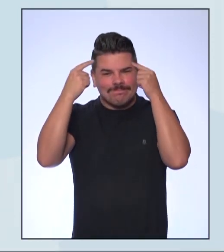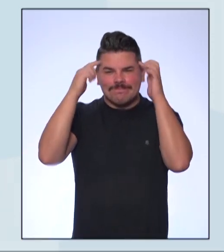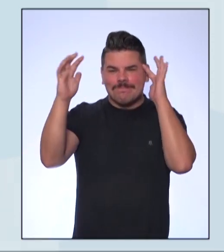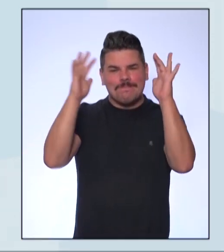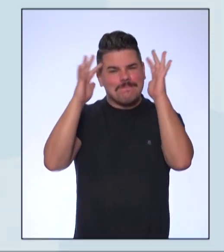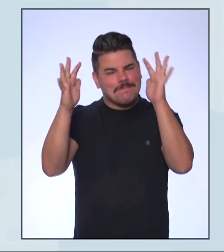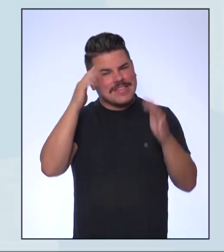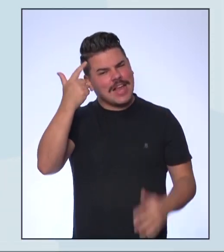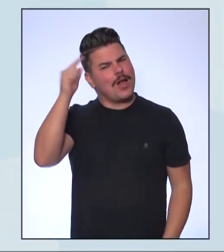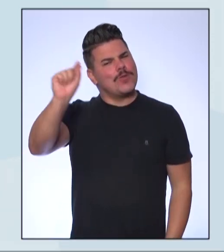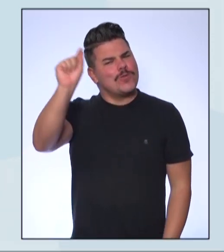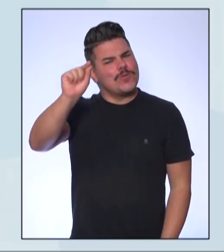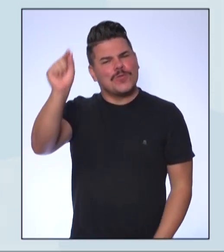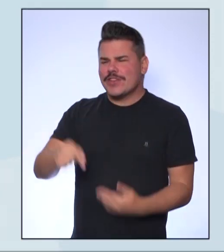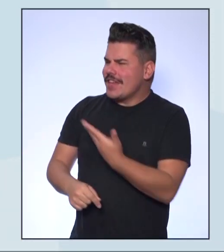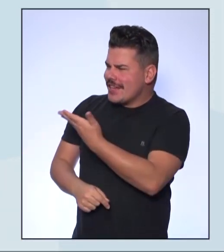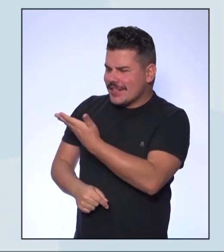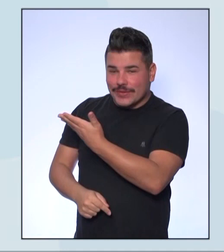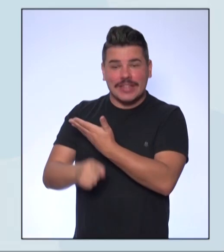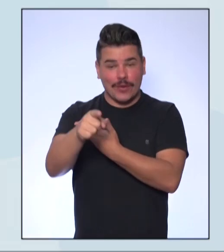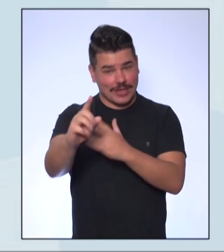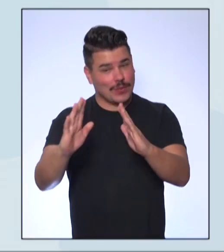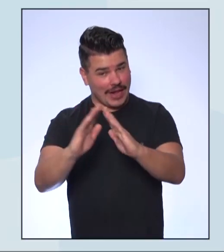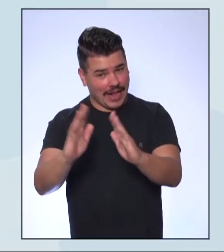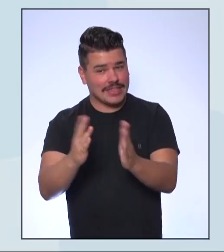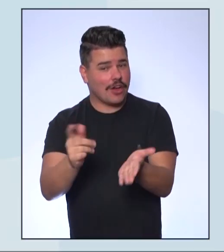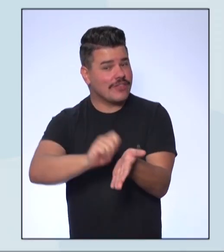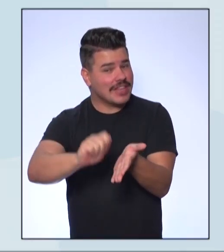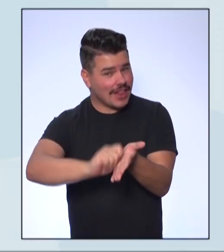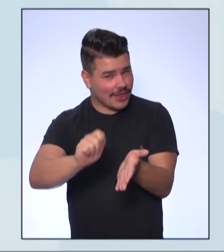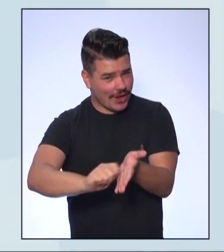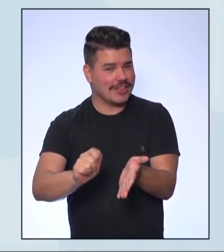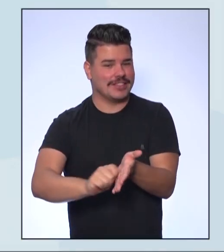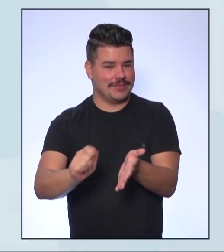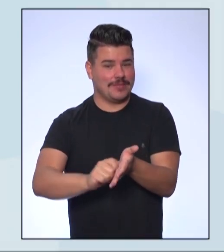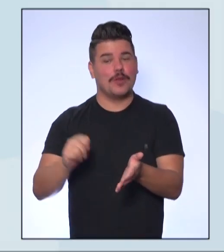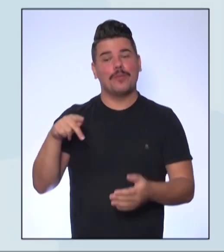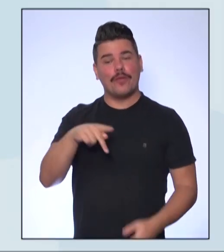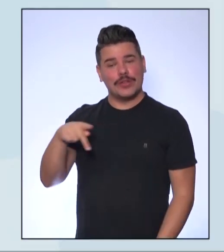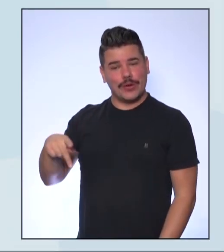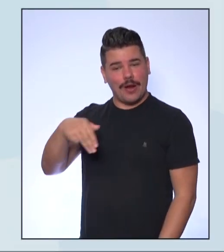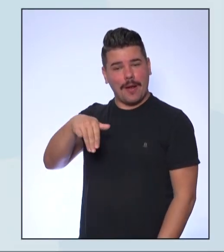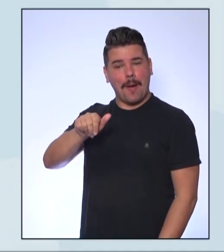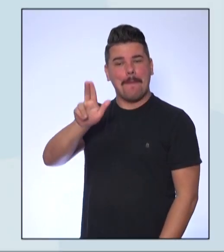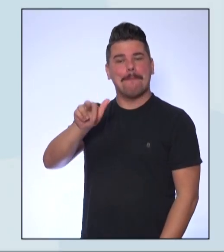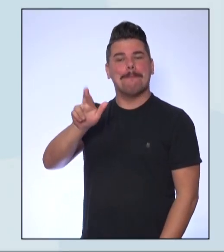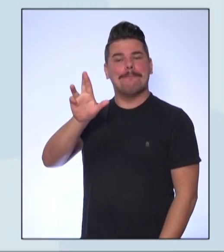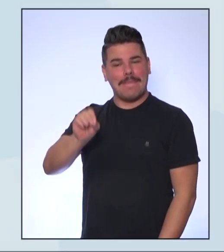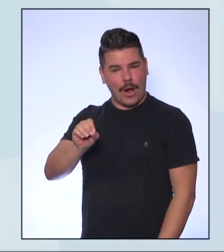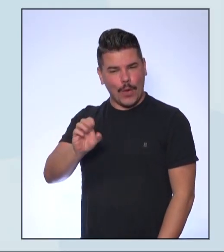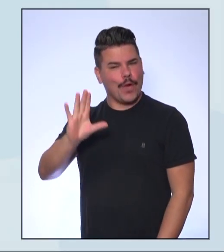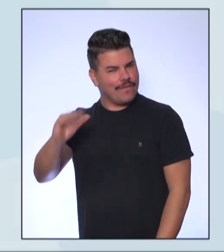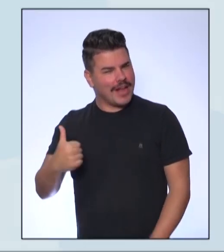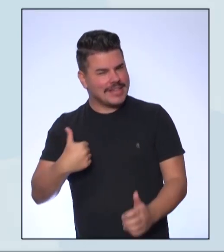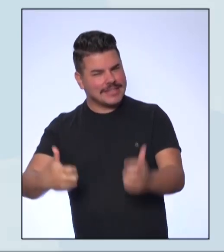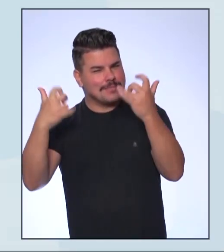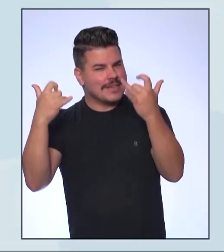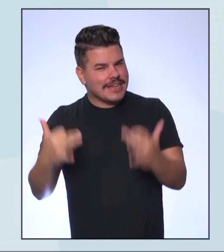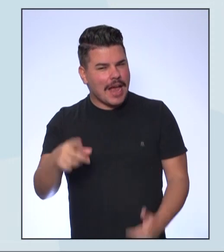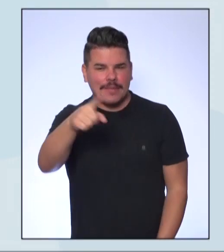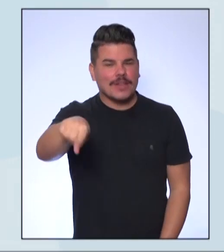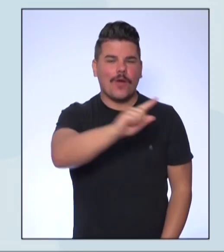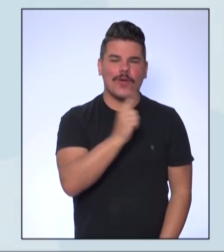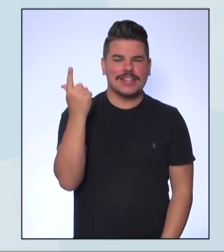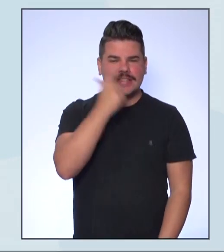a observação de vocês, fazerem as anotações no caderno. E daqui a pouco o professor Mauro vai colocar para mim aqui as contribuições para a gente